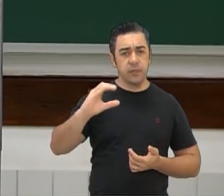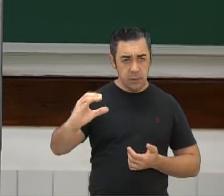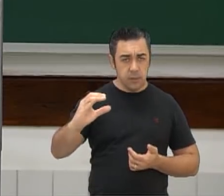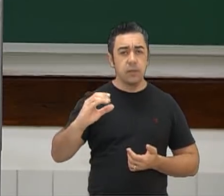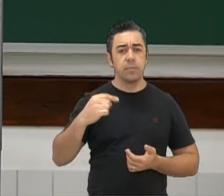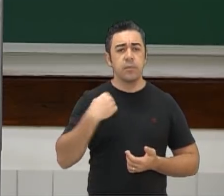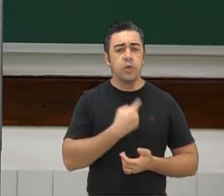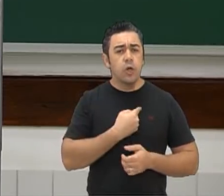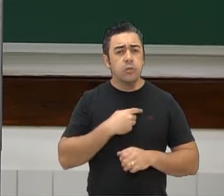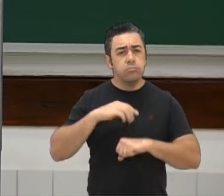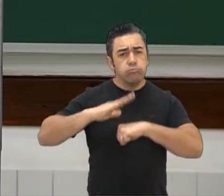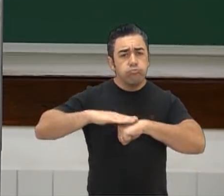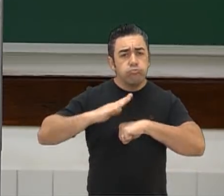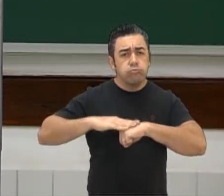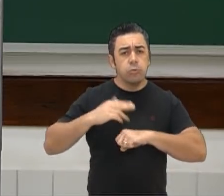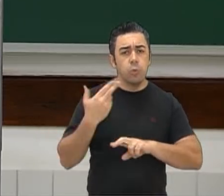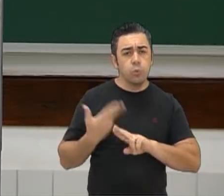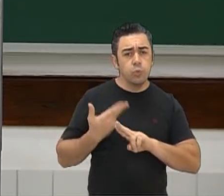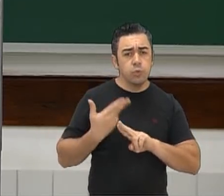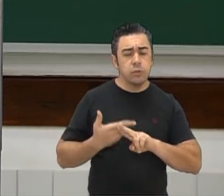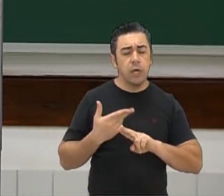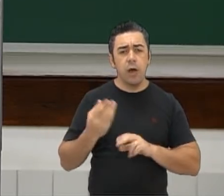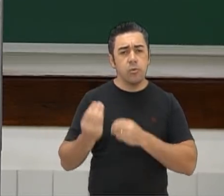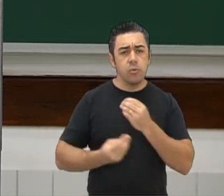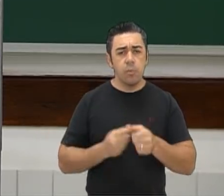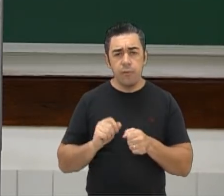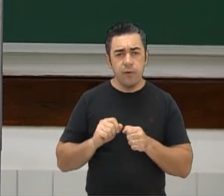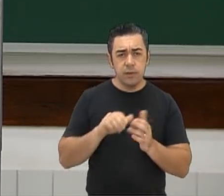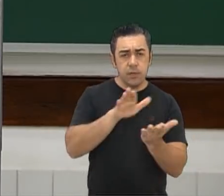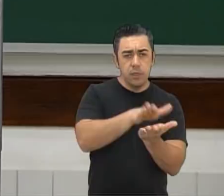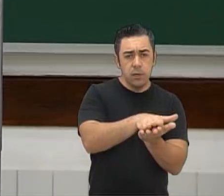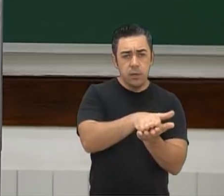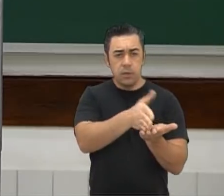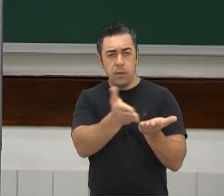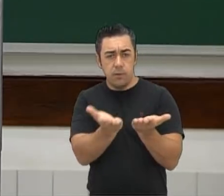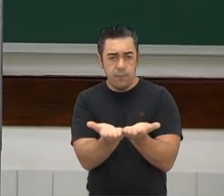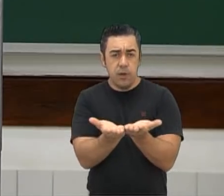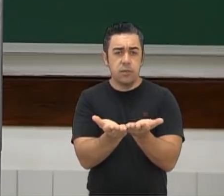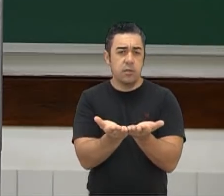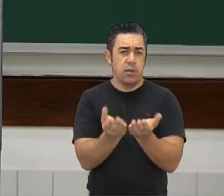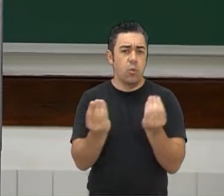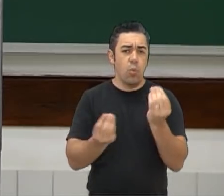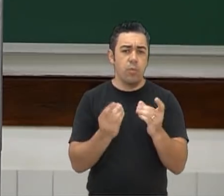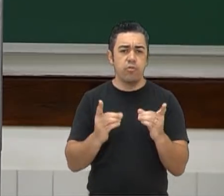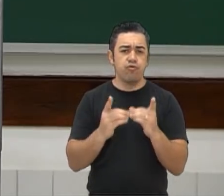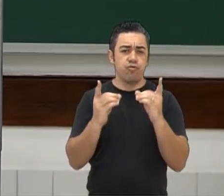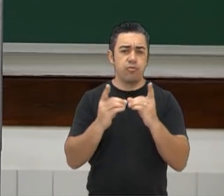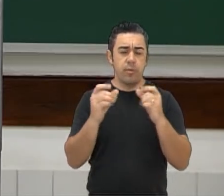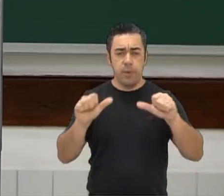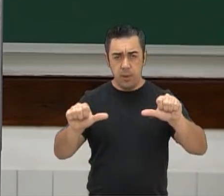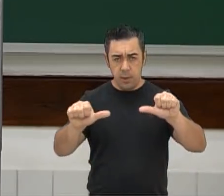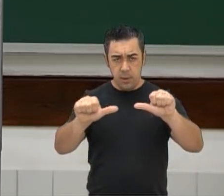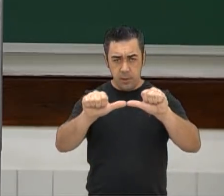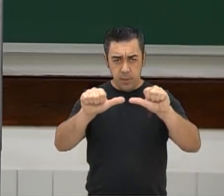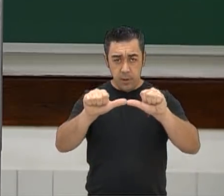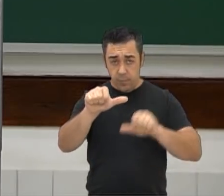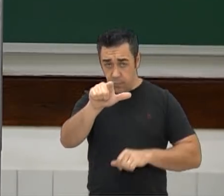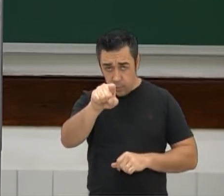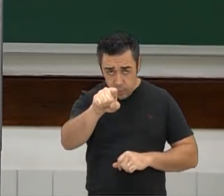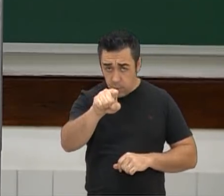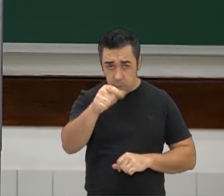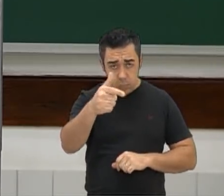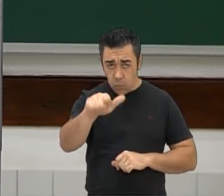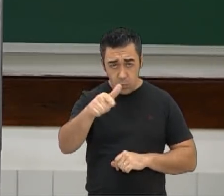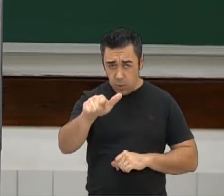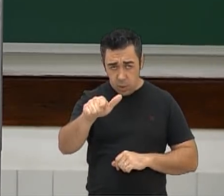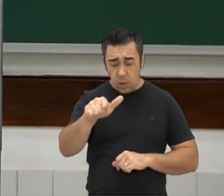colocar em prática esse conceito de reflexão e essa dinâmica de simetria. Então, quem não tem acesso